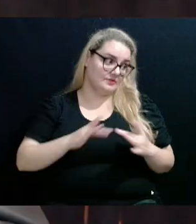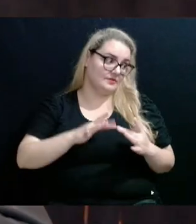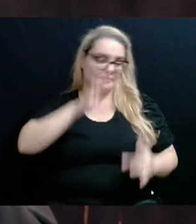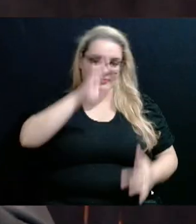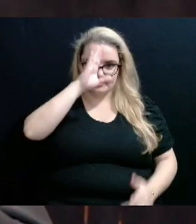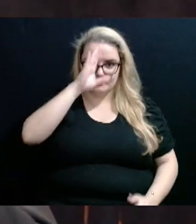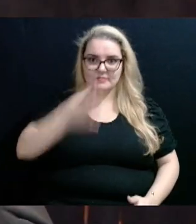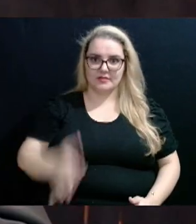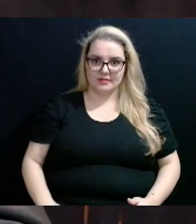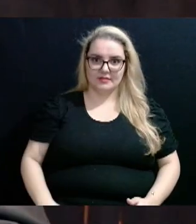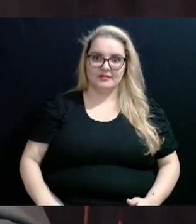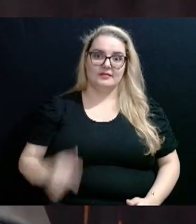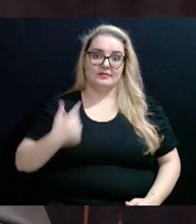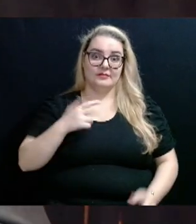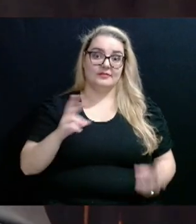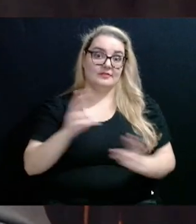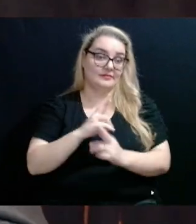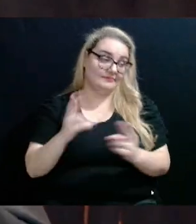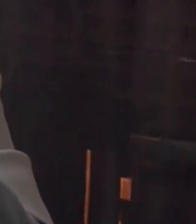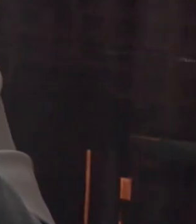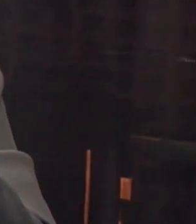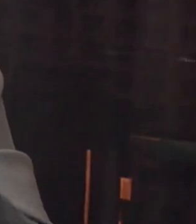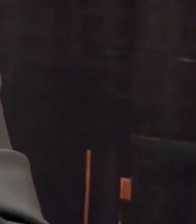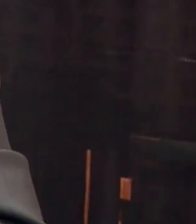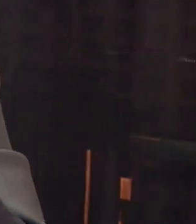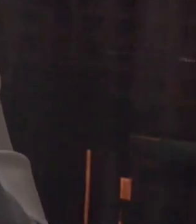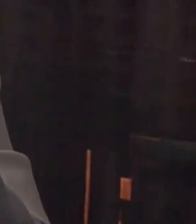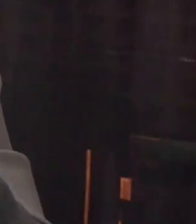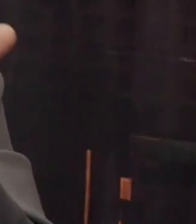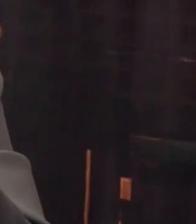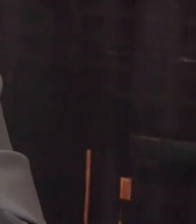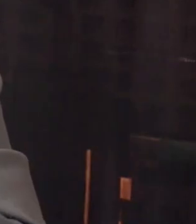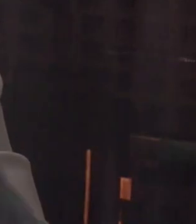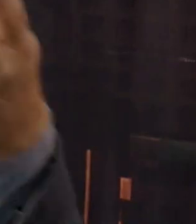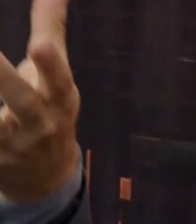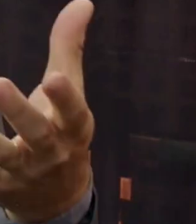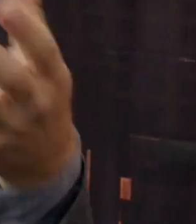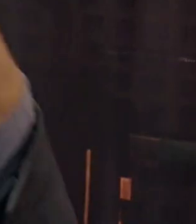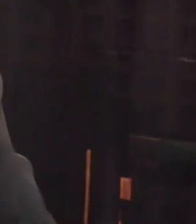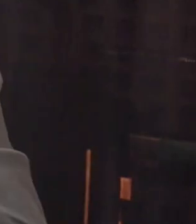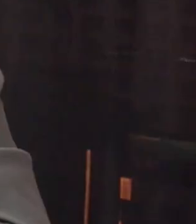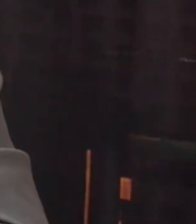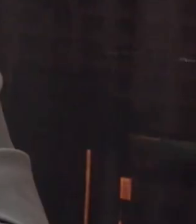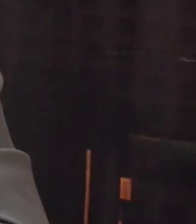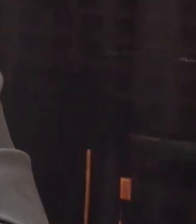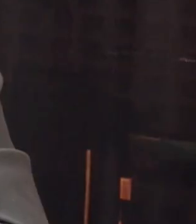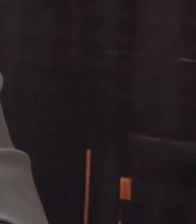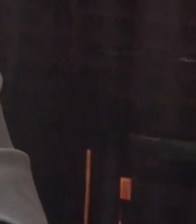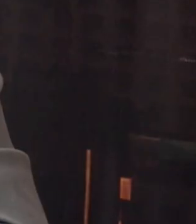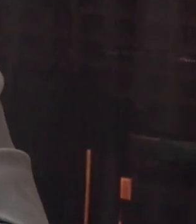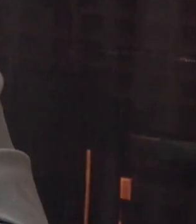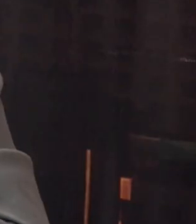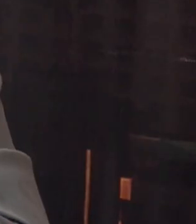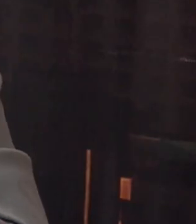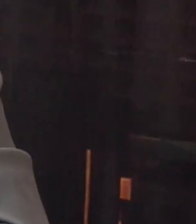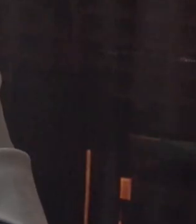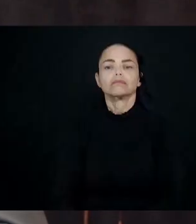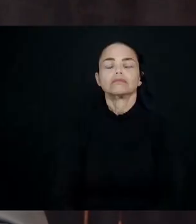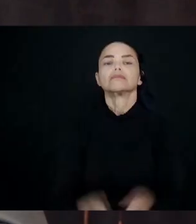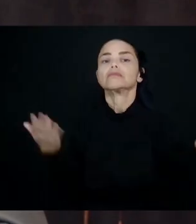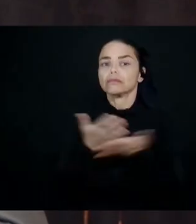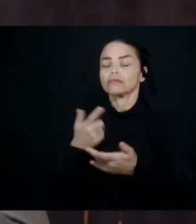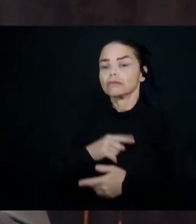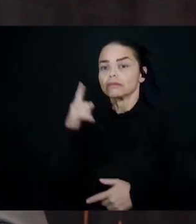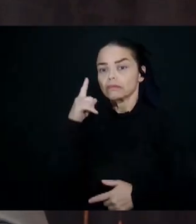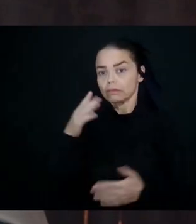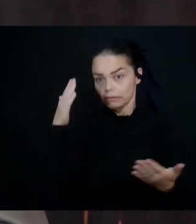Não conseguimos viver sem nos relacionar. E a gente sabe que a modernidade e questão da segurança, os filhos estão ficando cada vez mais dentro de casa. Exato. Então esse é o momento